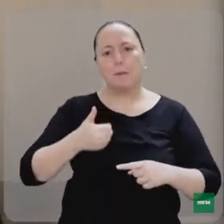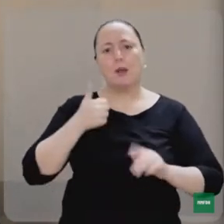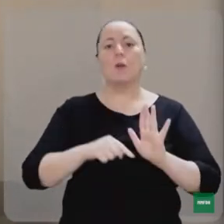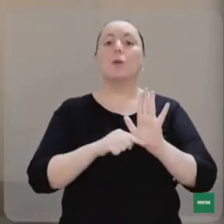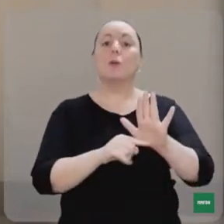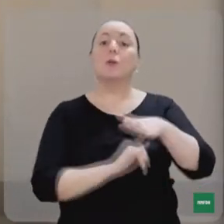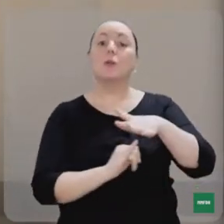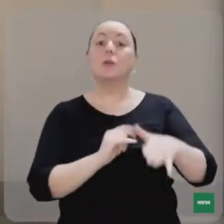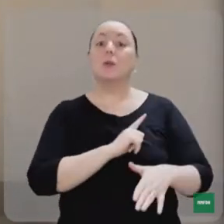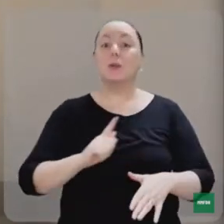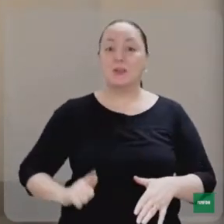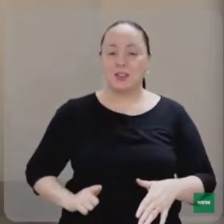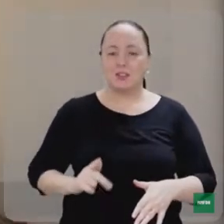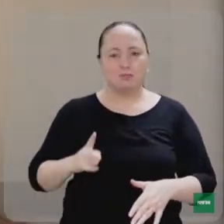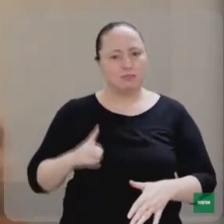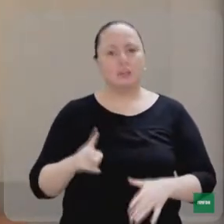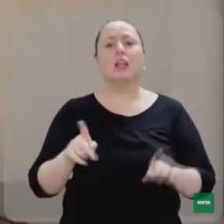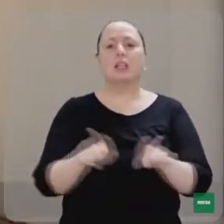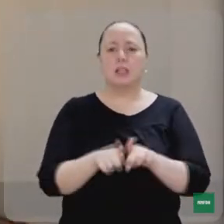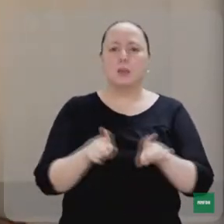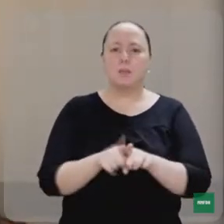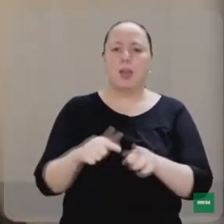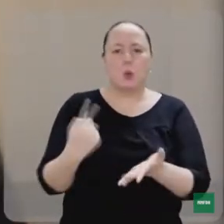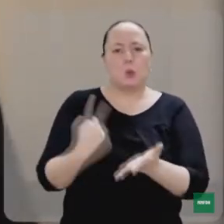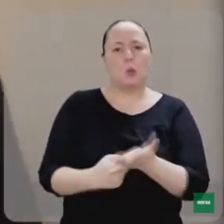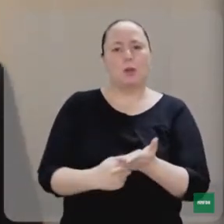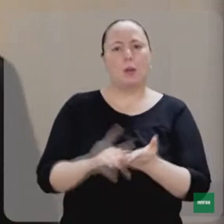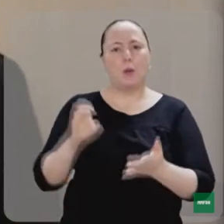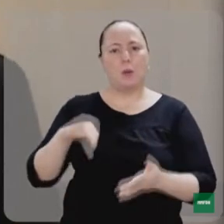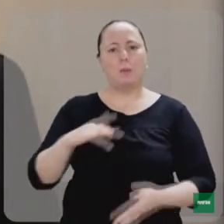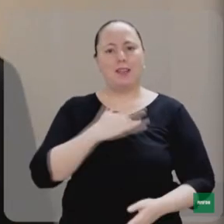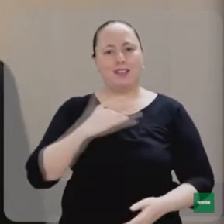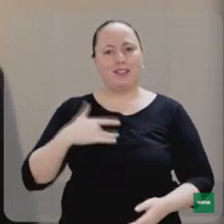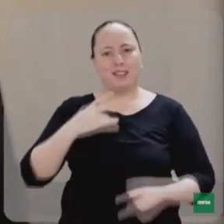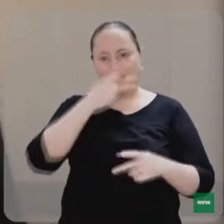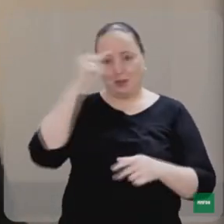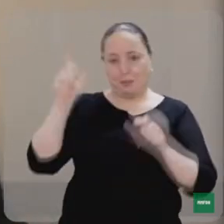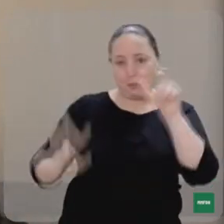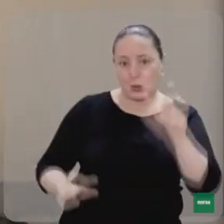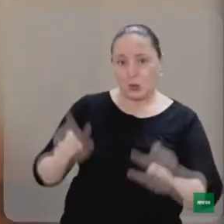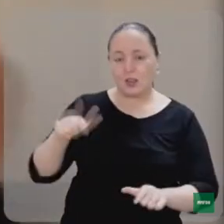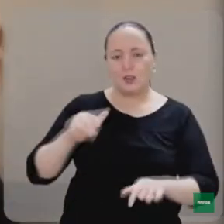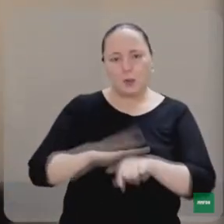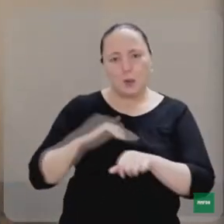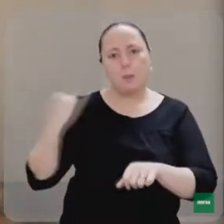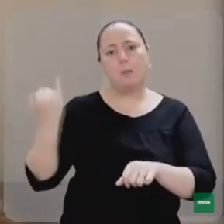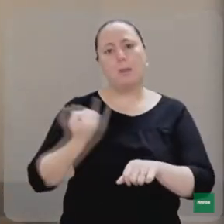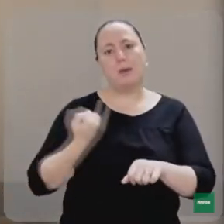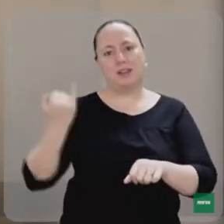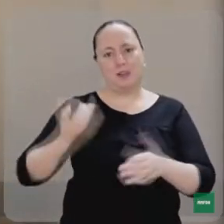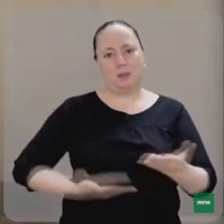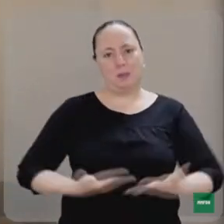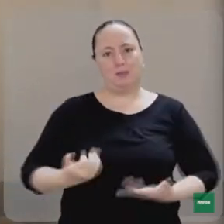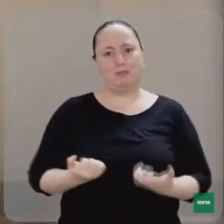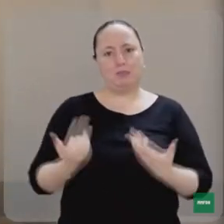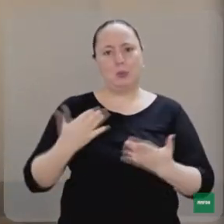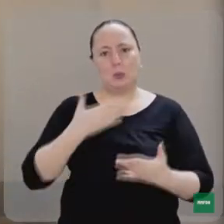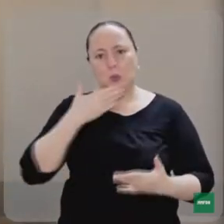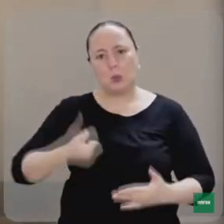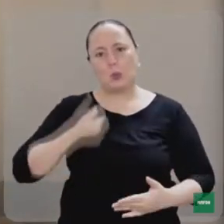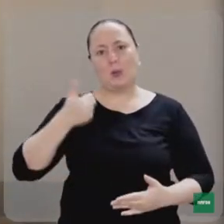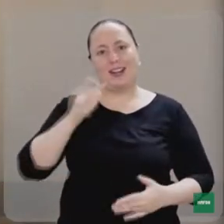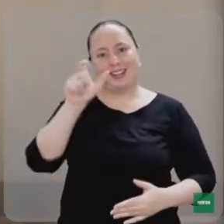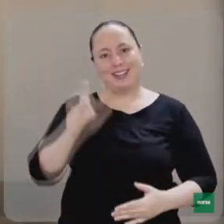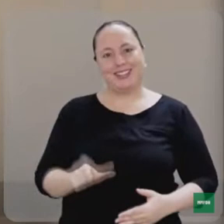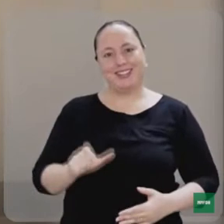aprimorando e colaborando para as instituições de governo, que, como o SERPRO, também são comprometidas com o bem-estar das pessoas, que são essenciais para uma prestação de